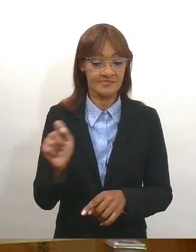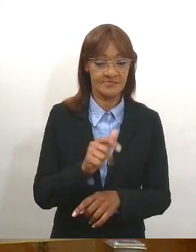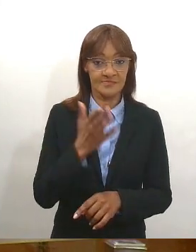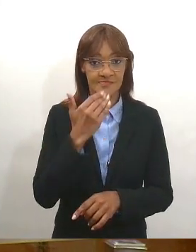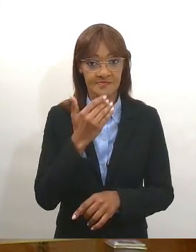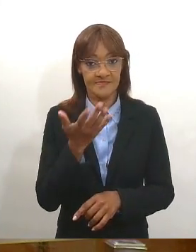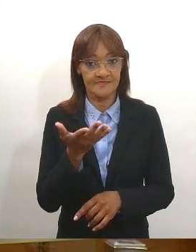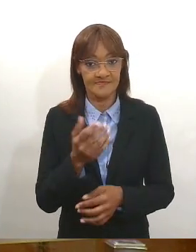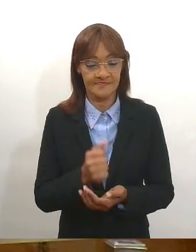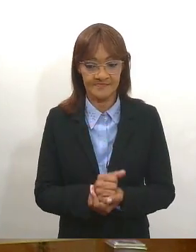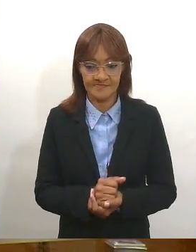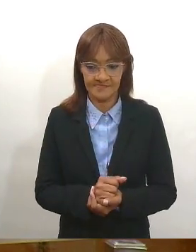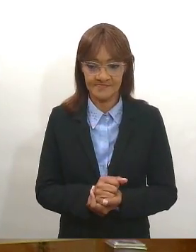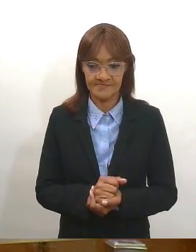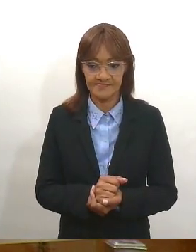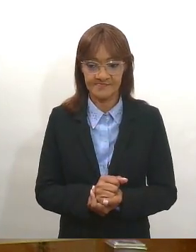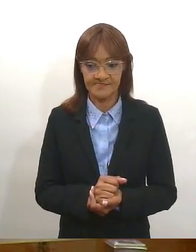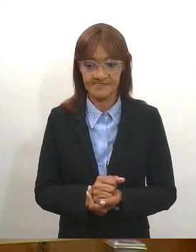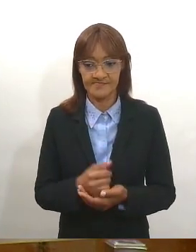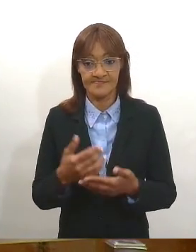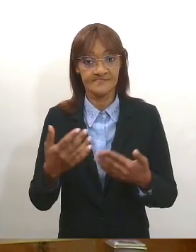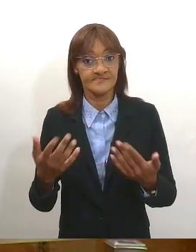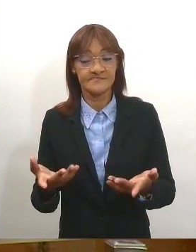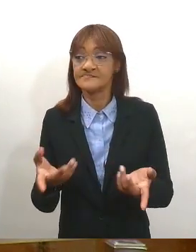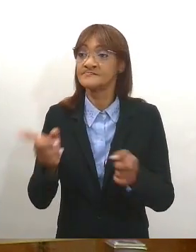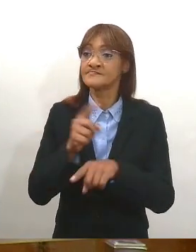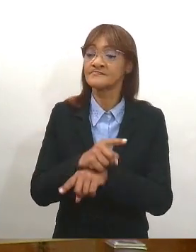eu quero dizer aos senhores e senhoras deputados,